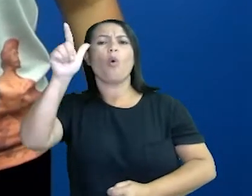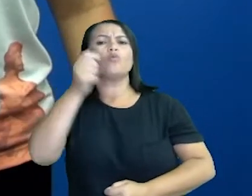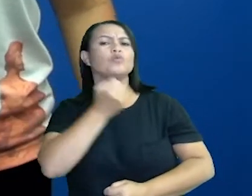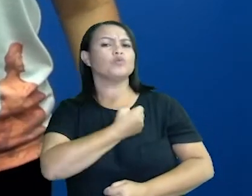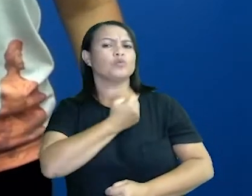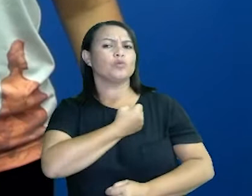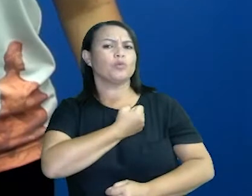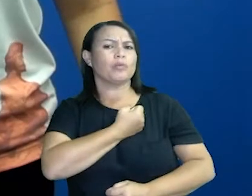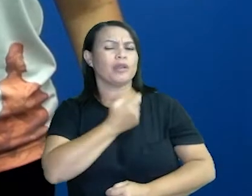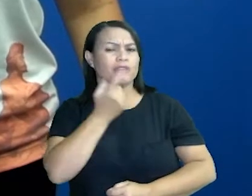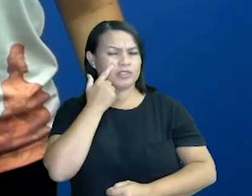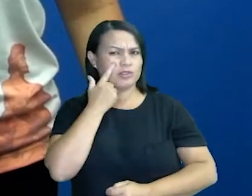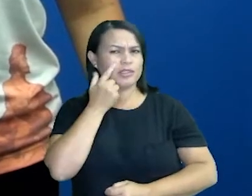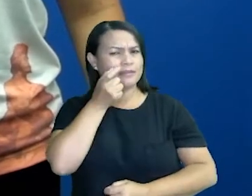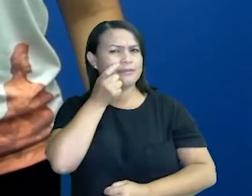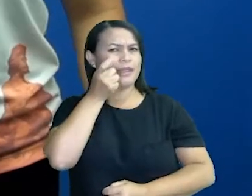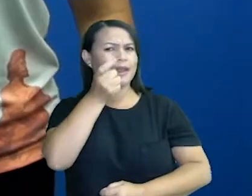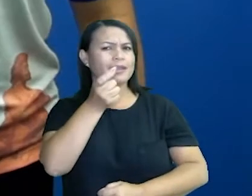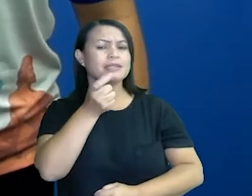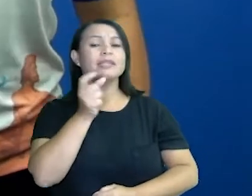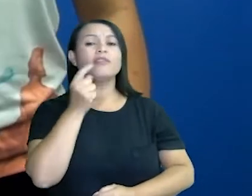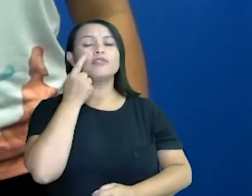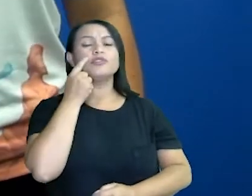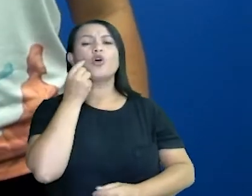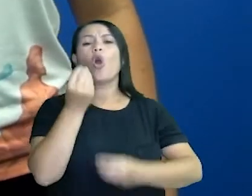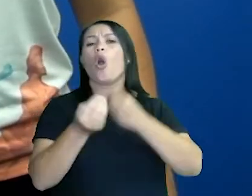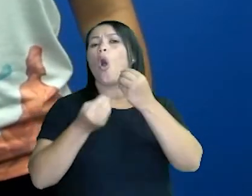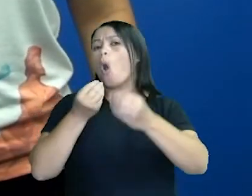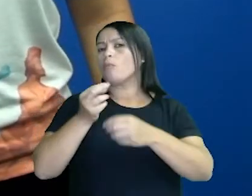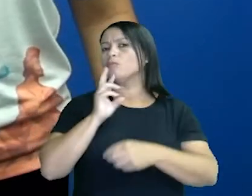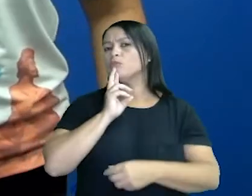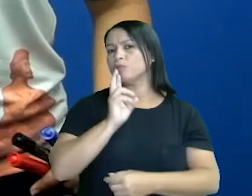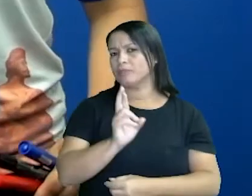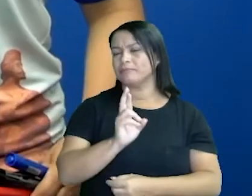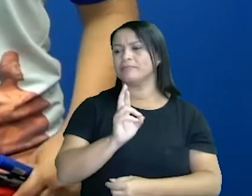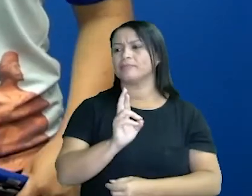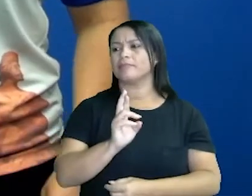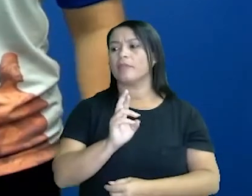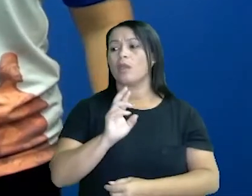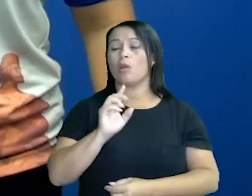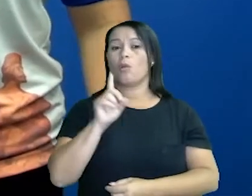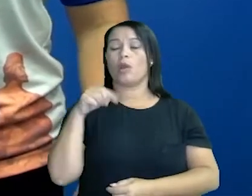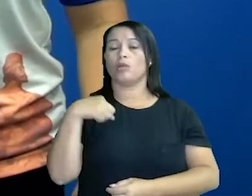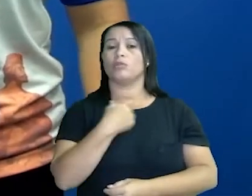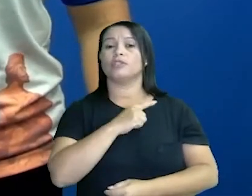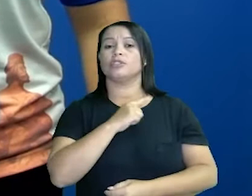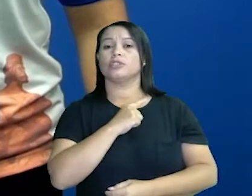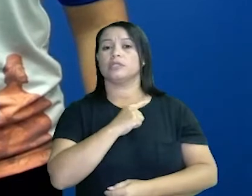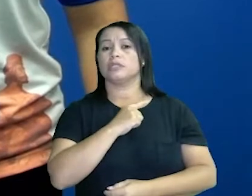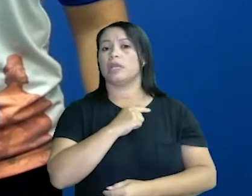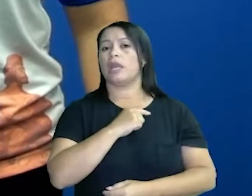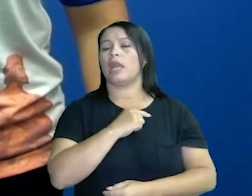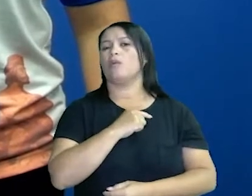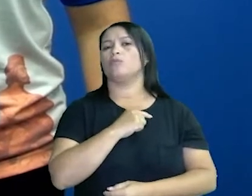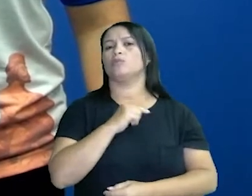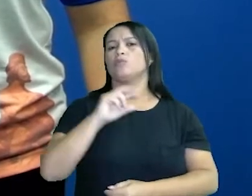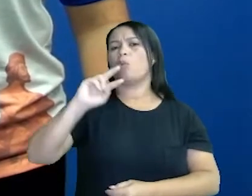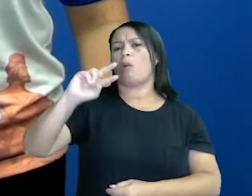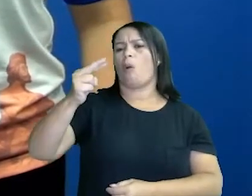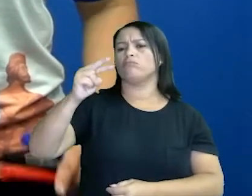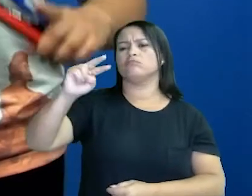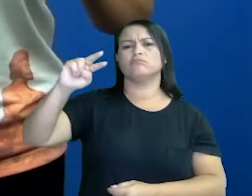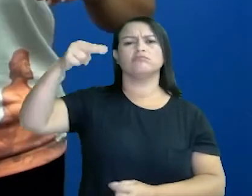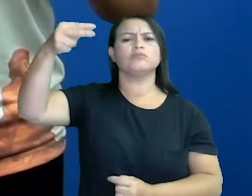outro número um potência Olha que interessante Então o que que a gente faz aí quando a gente tem uma potência desse